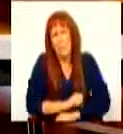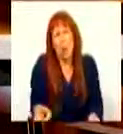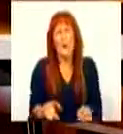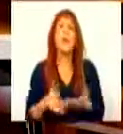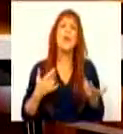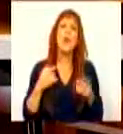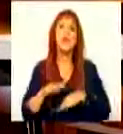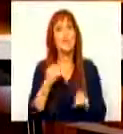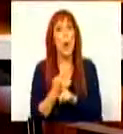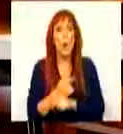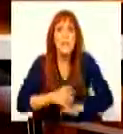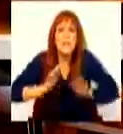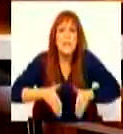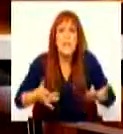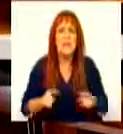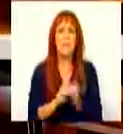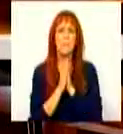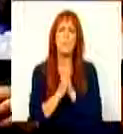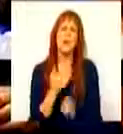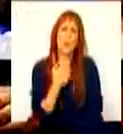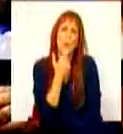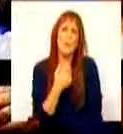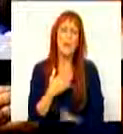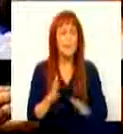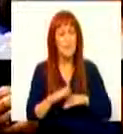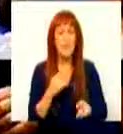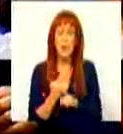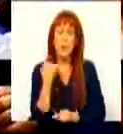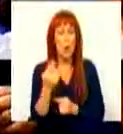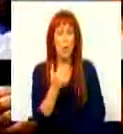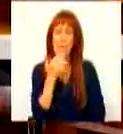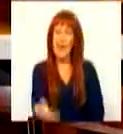nós temos que fazer alguma coisa. É este o meu apelo. Nós temos que fazer alguma coisa. Muito obrigado.